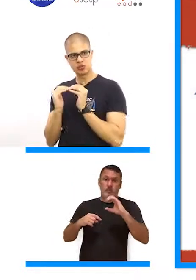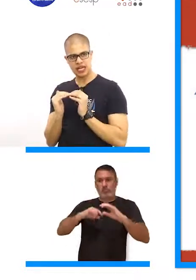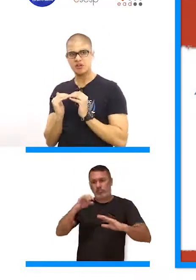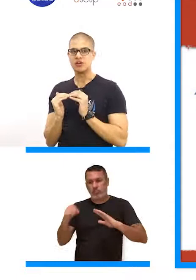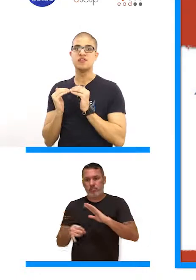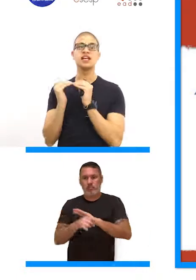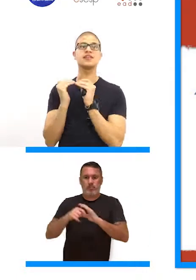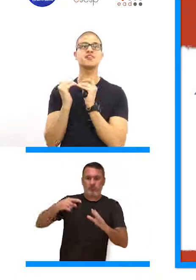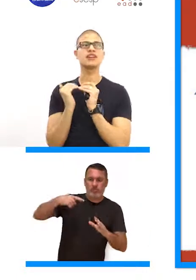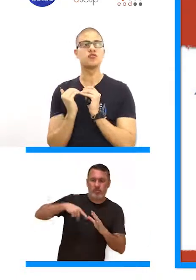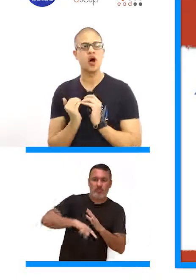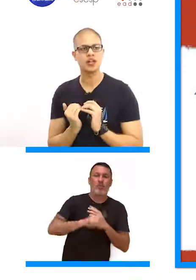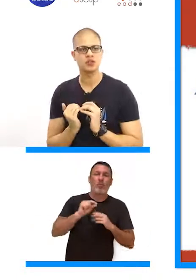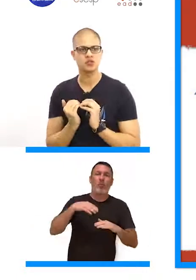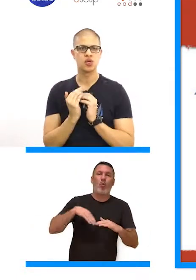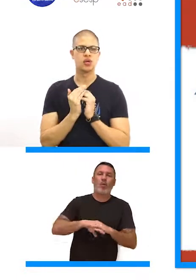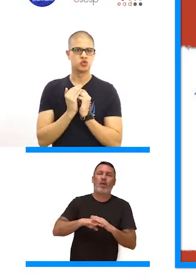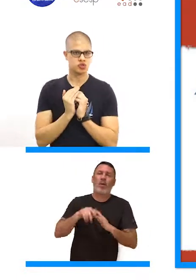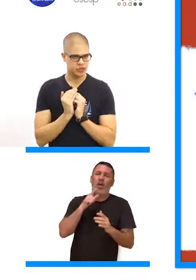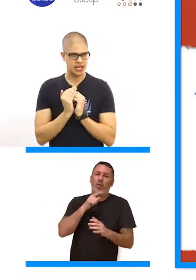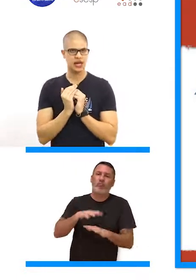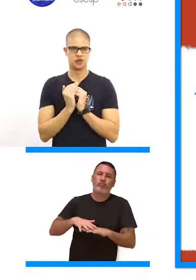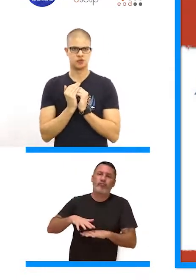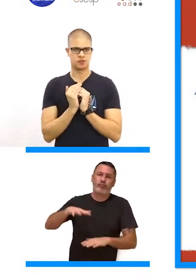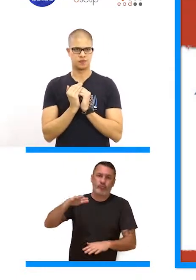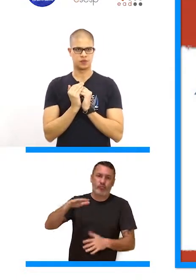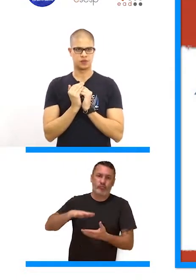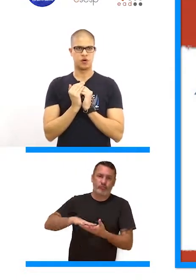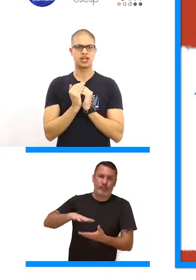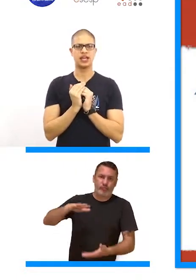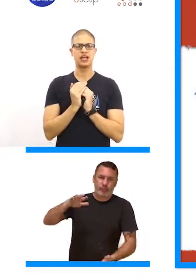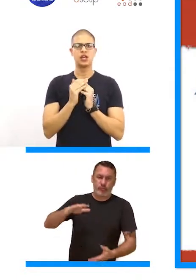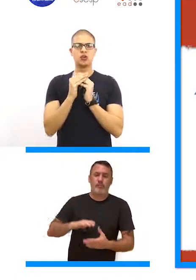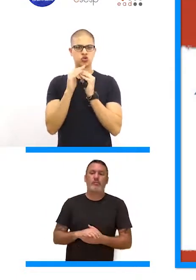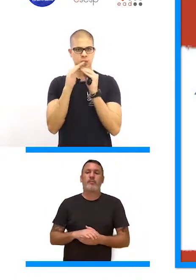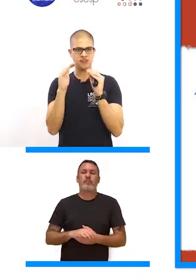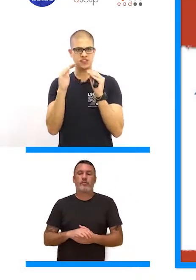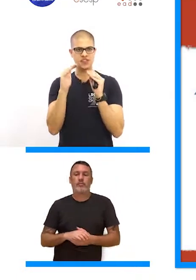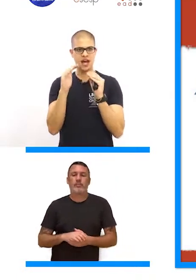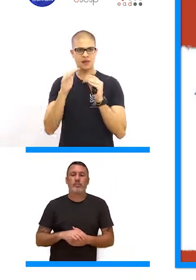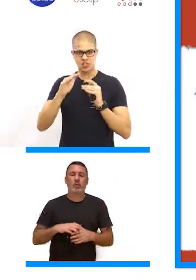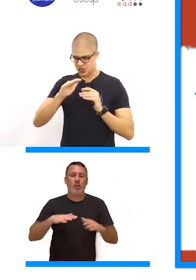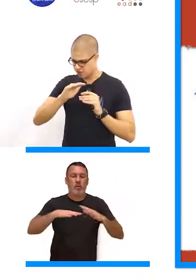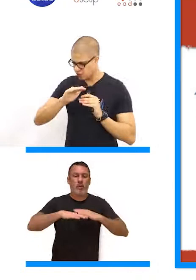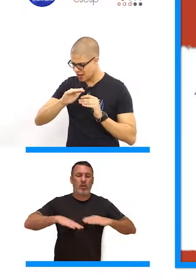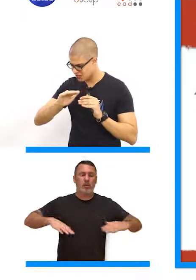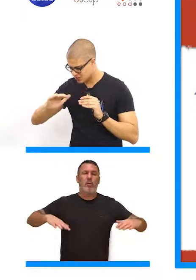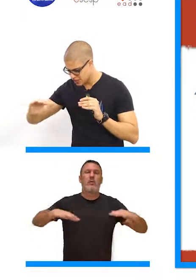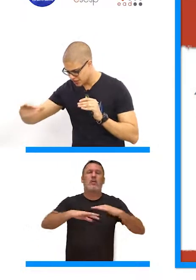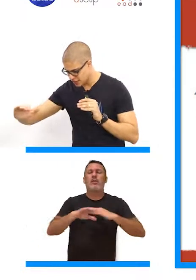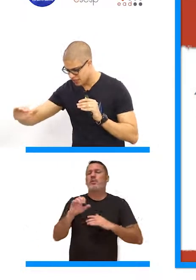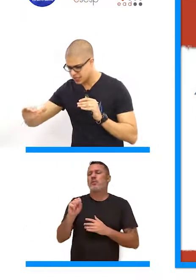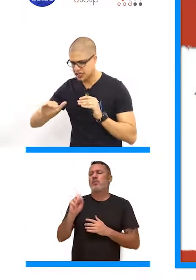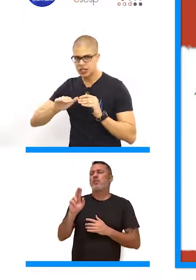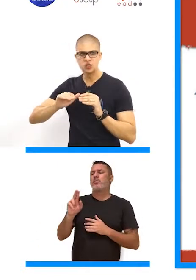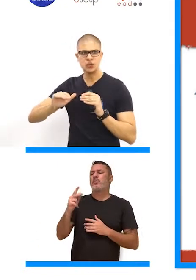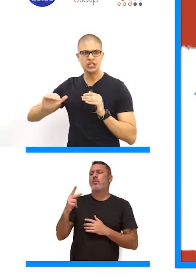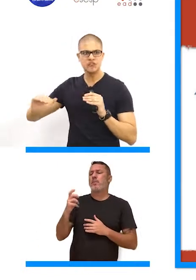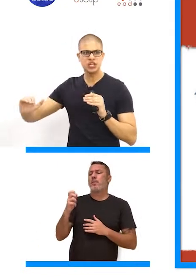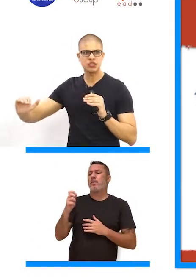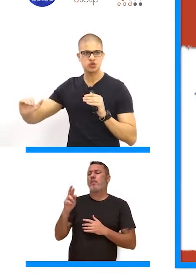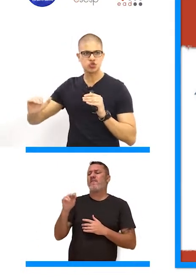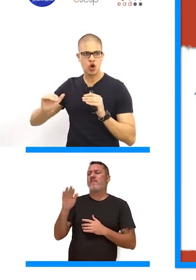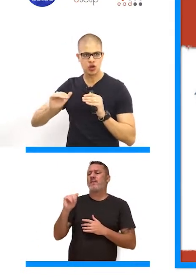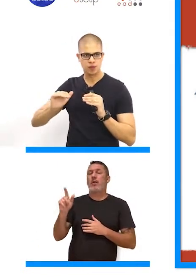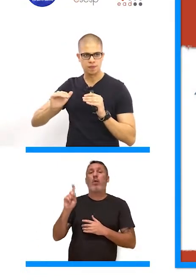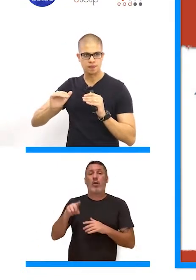nível subterrâneo, nível de reservatórios subterrâneos, ok? O superficial a gente está falando acima aqui do